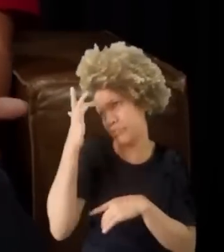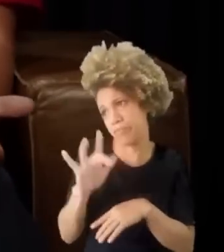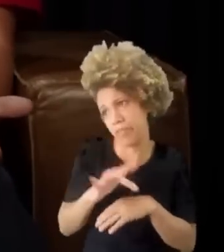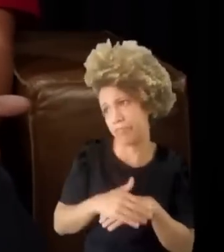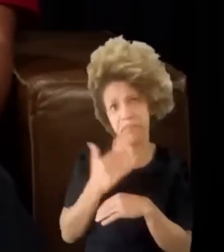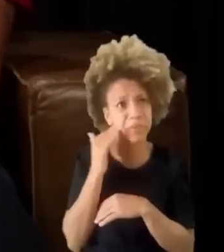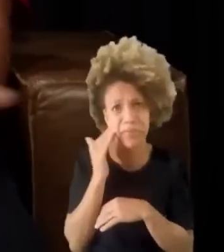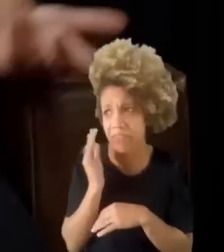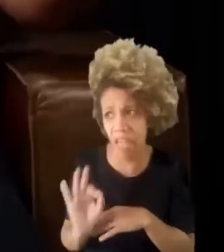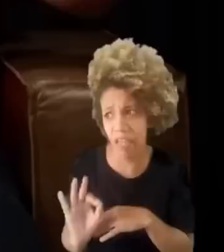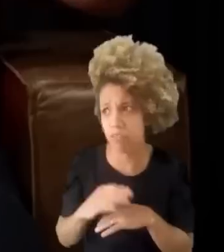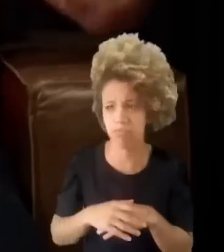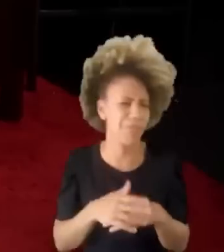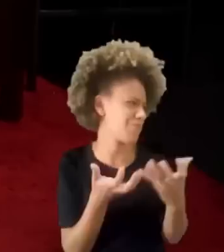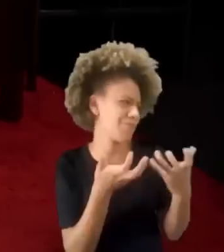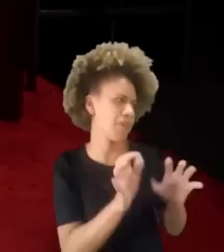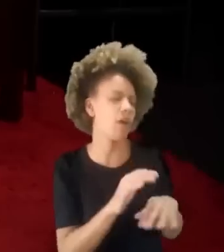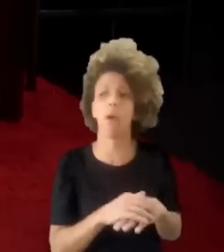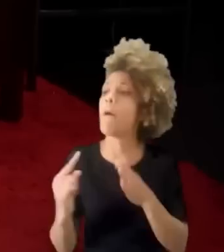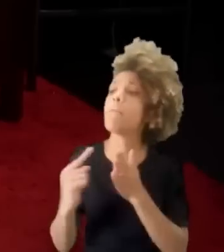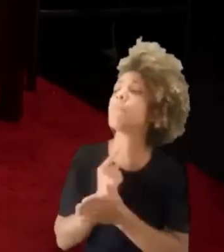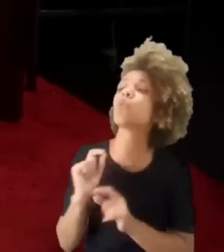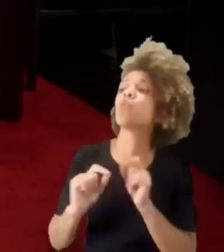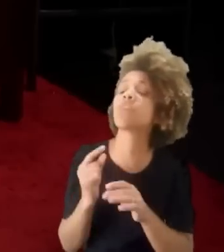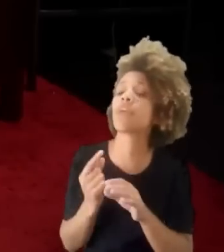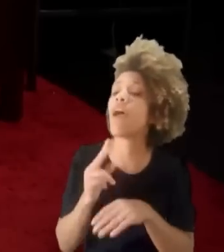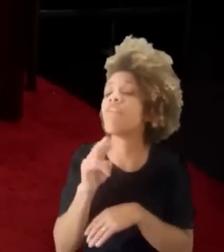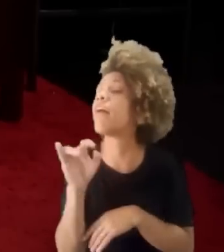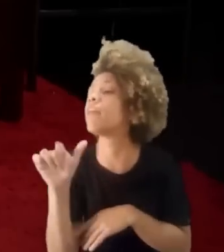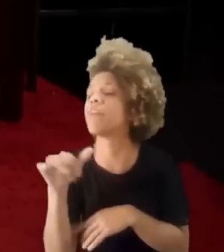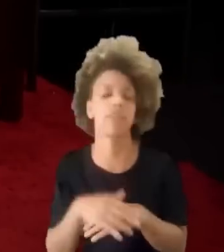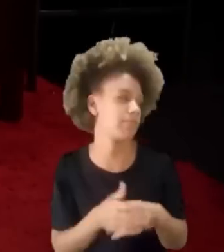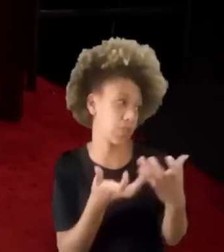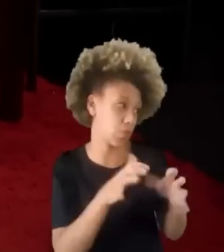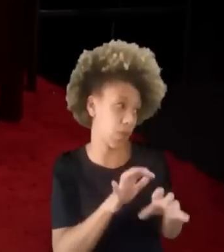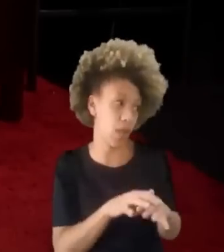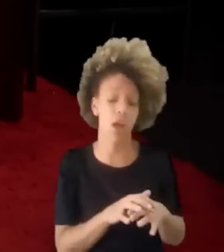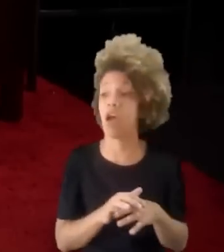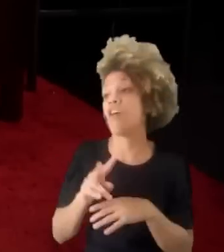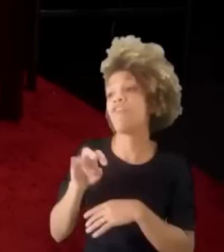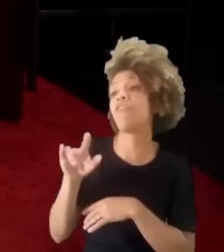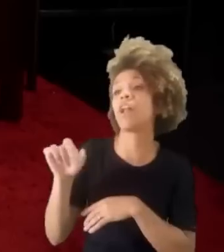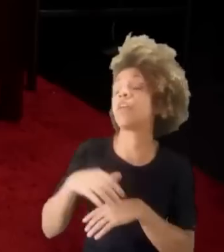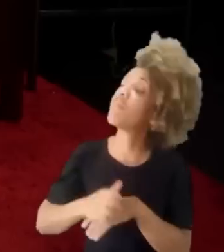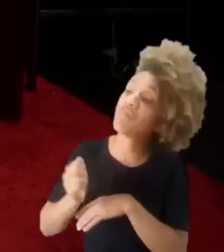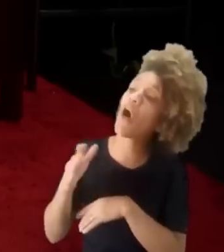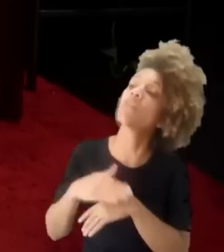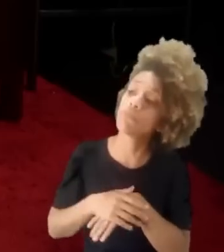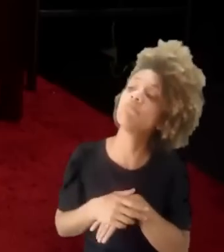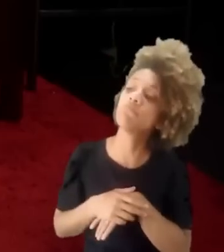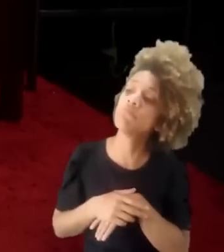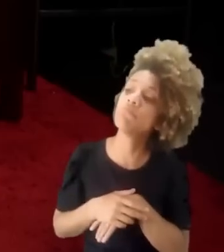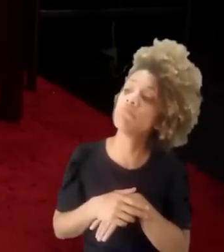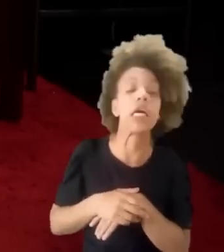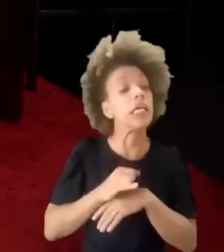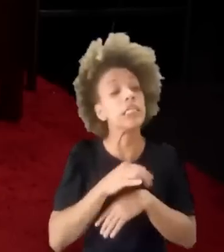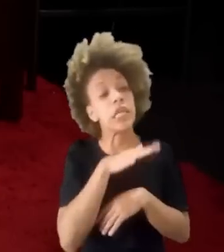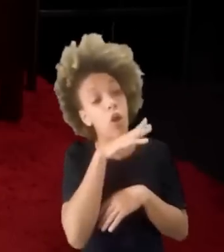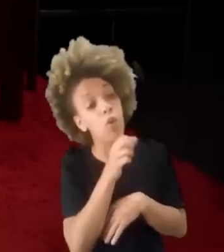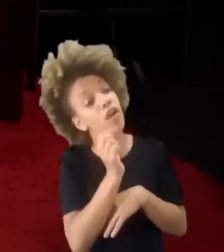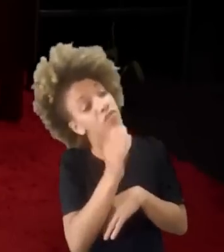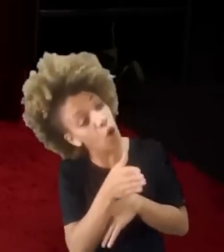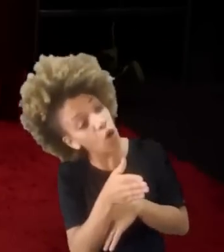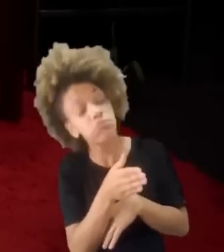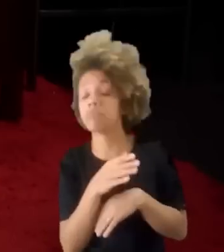eu não entendo pergunta pra mim pergunta pra mim o que que é mais valia eu vou falar para você que mais valia é e se for ruim